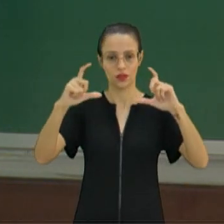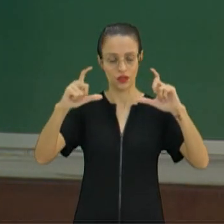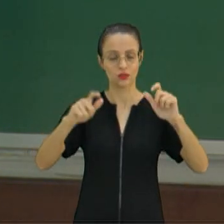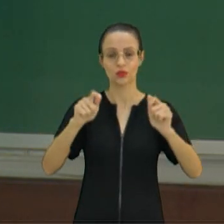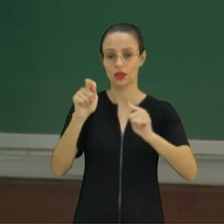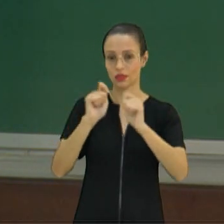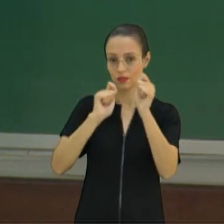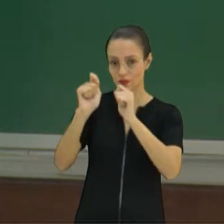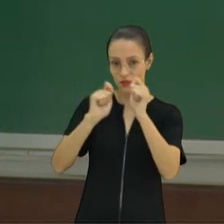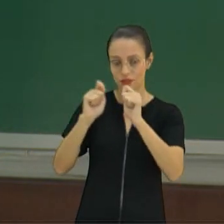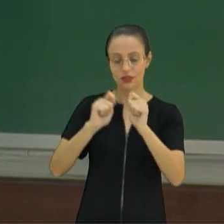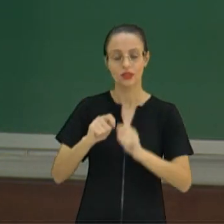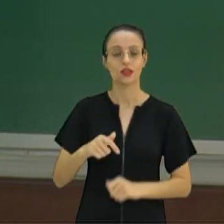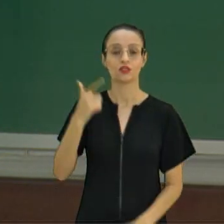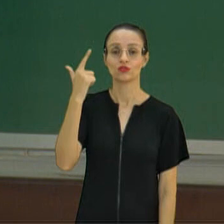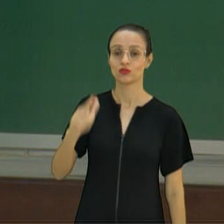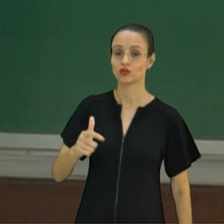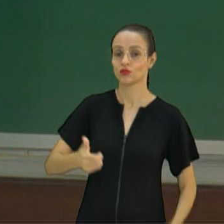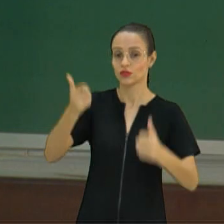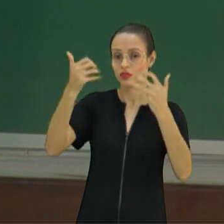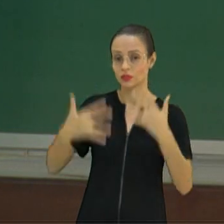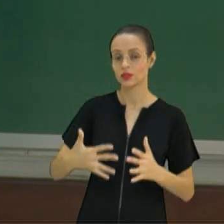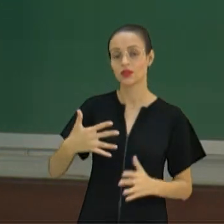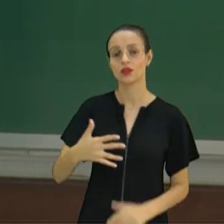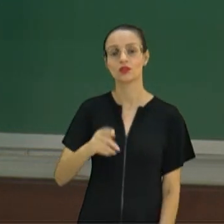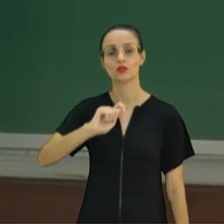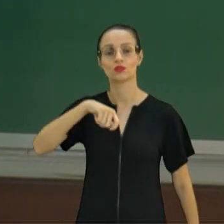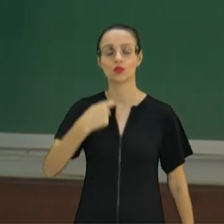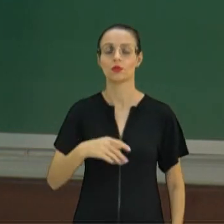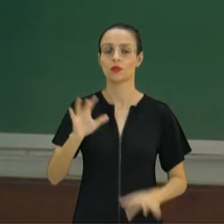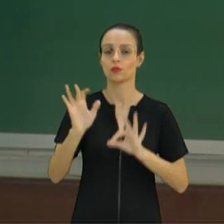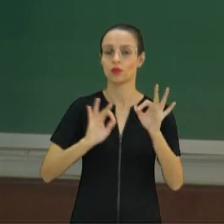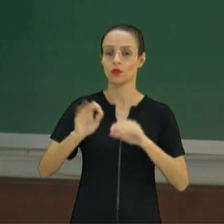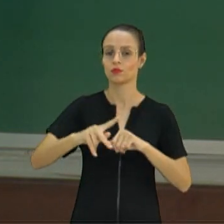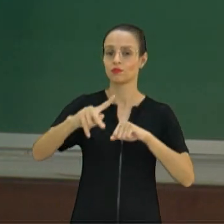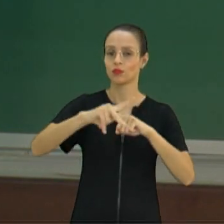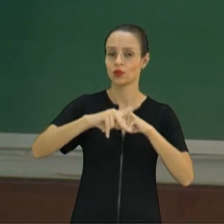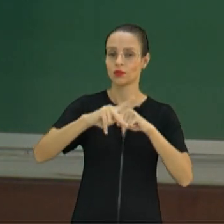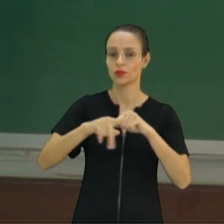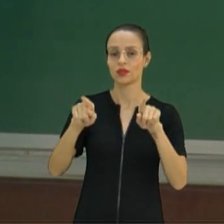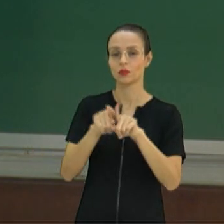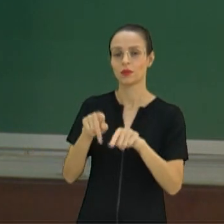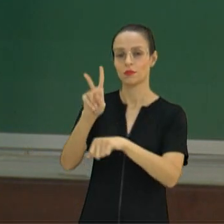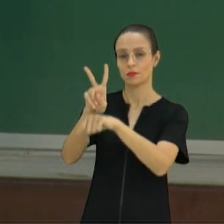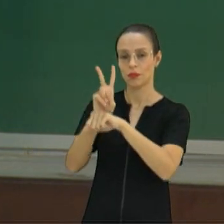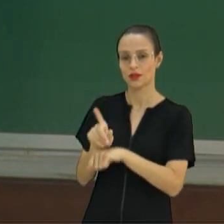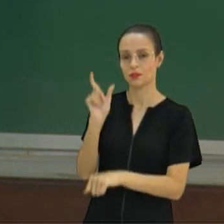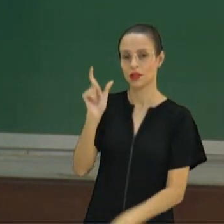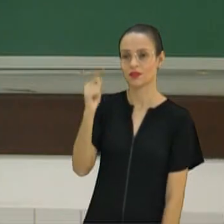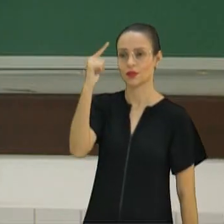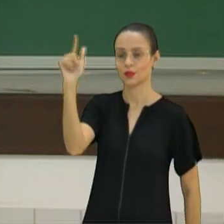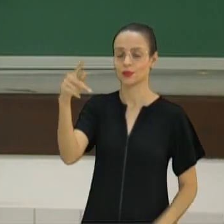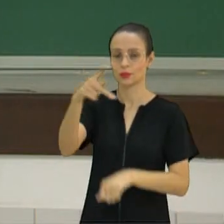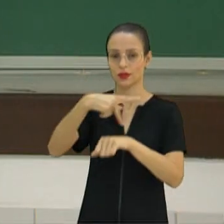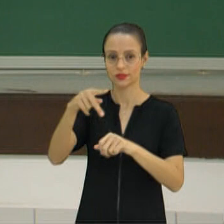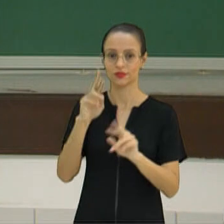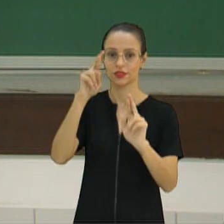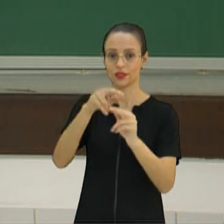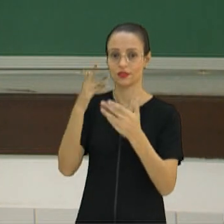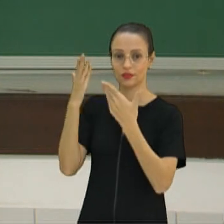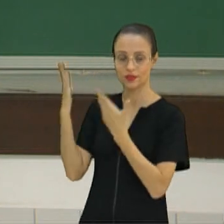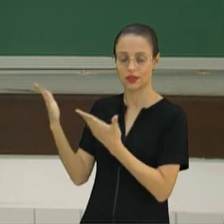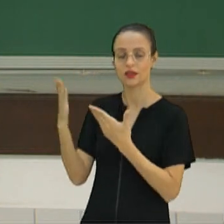de entrevista, retomamos os conhecimentos sobre colocação pronominal e estrangeirismo. Temos ainda as referências do